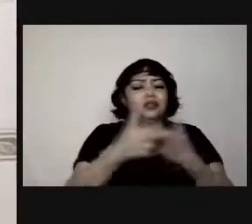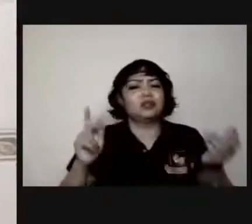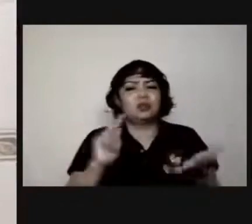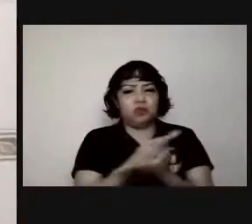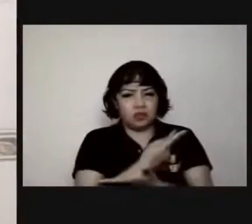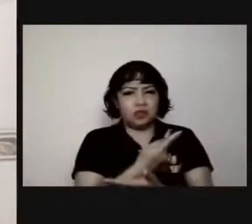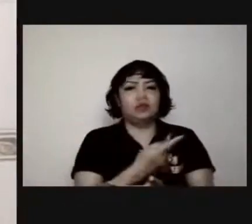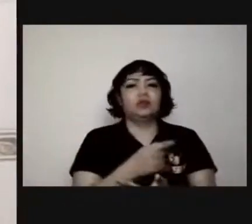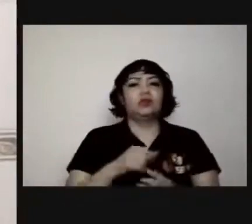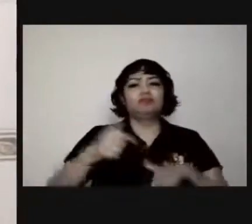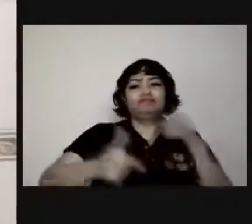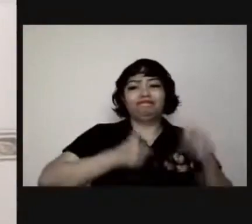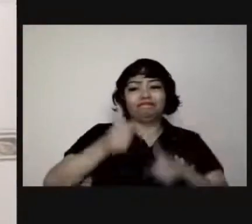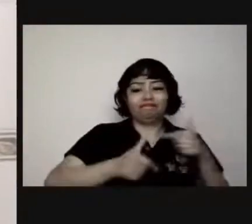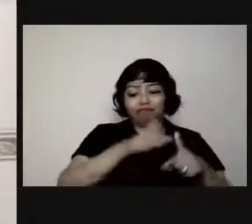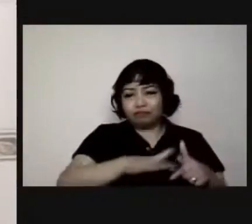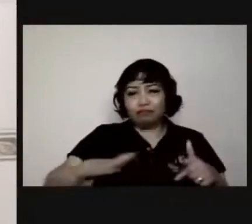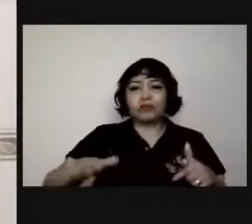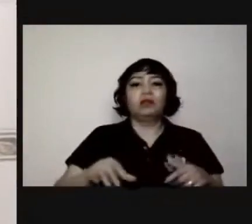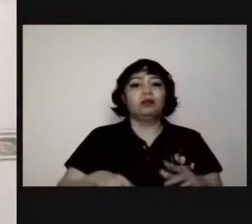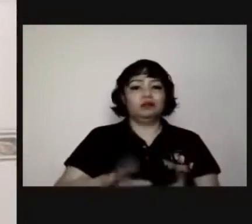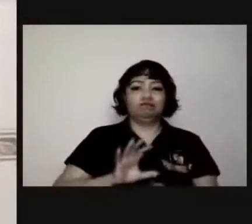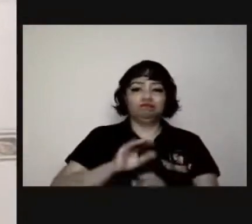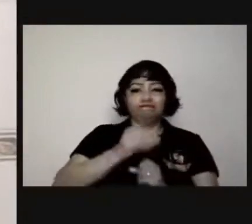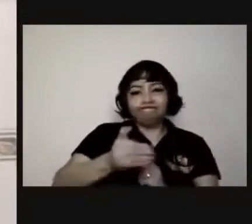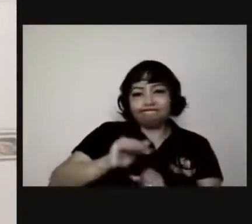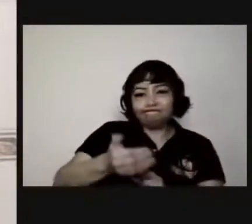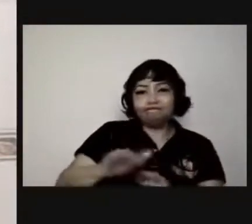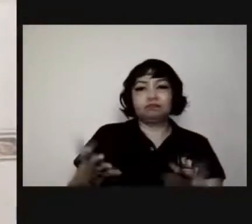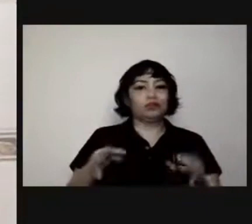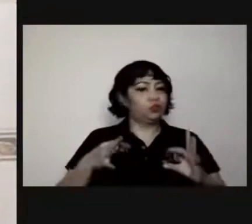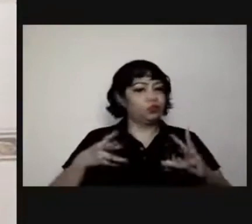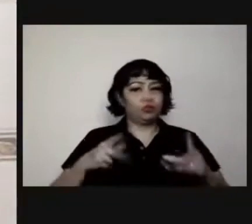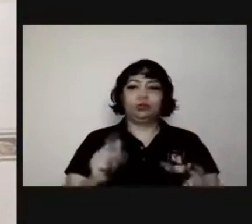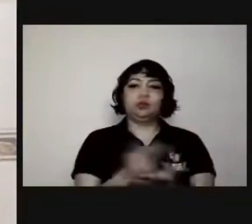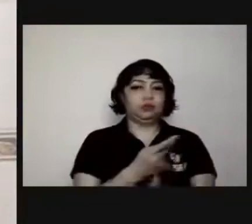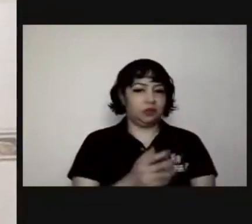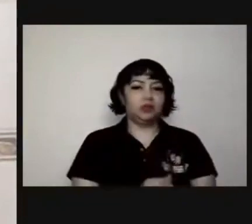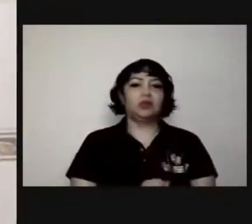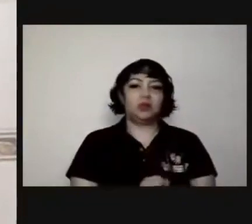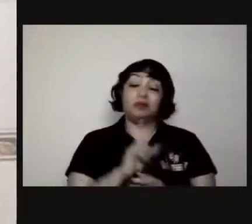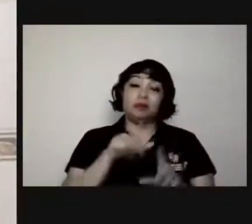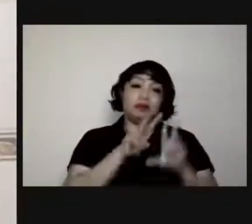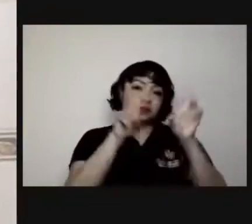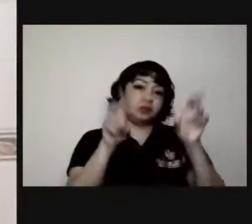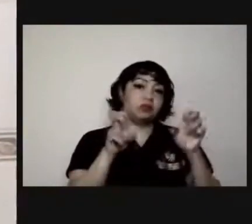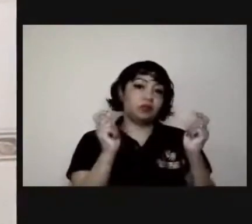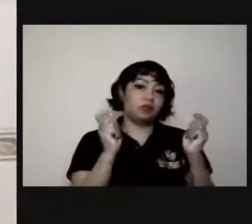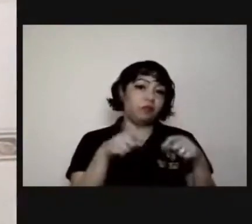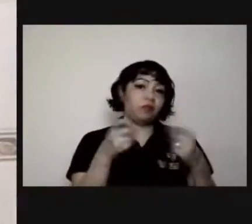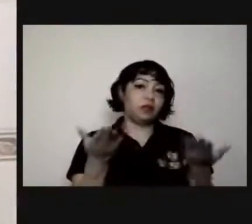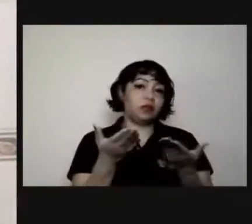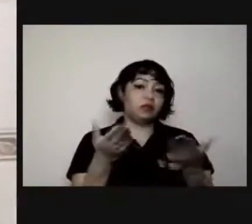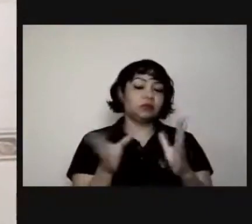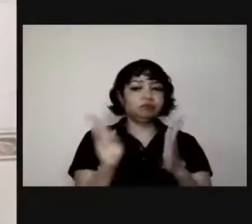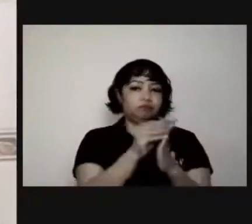trabalho infantil, né, do assédio e etc. Então, também são temas que nós podemos, né,